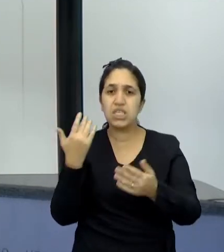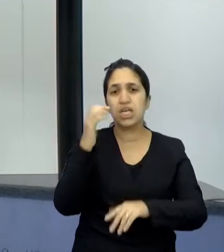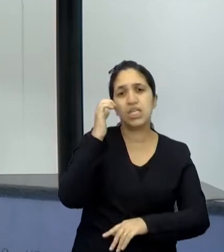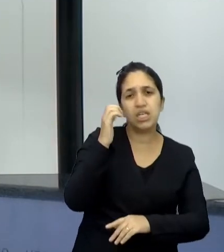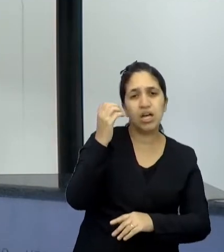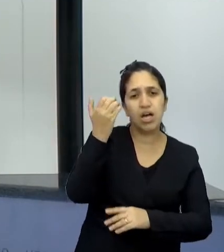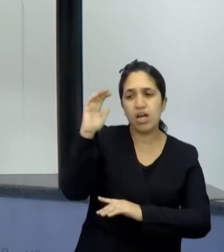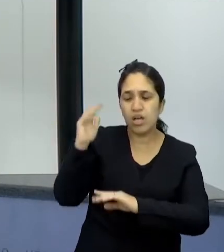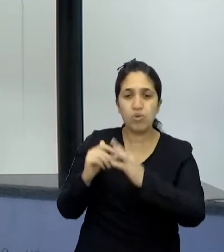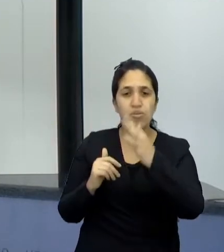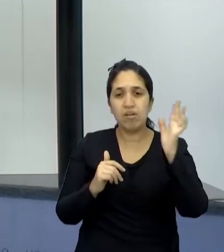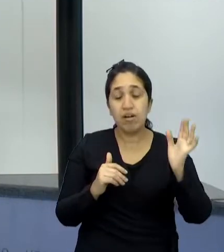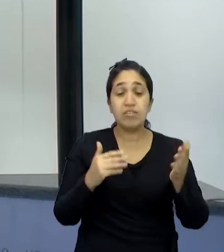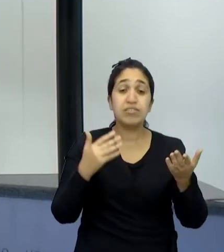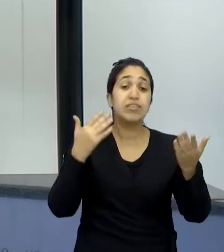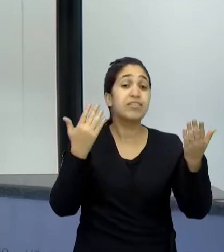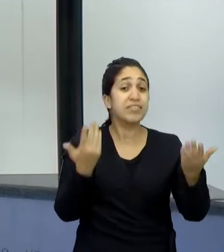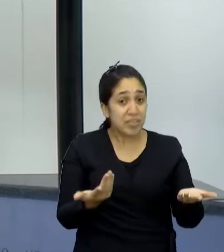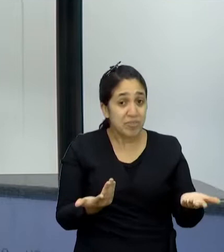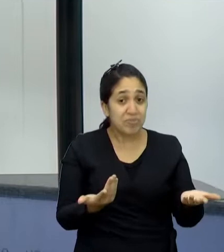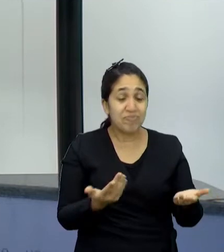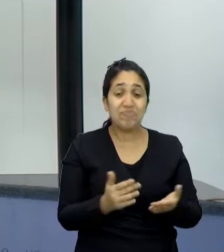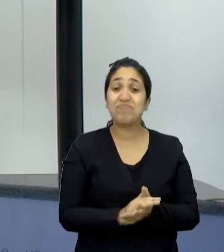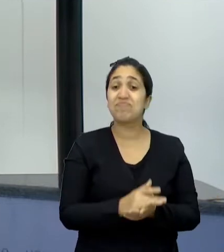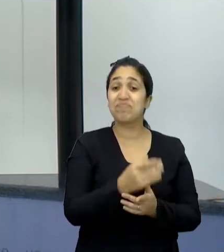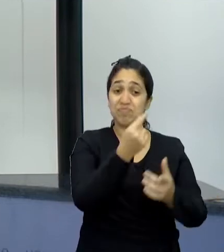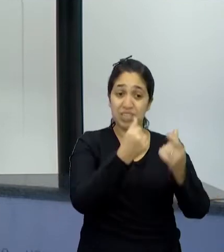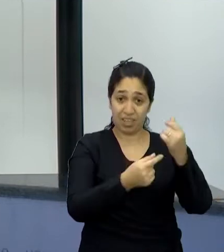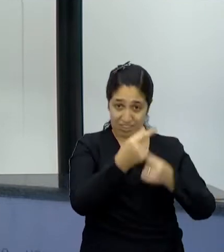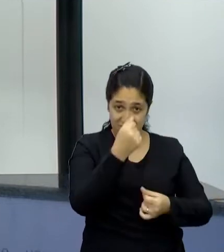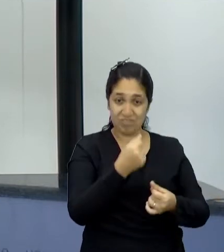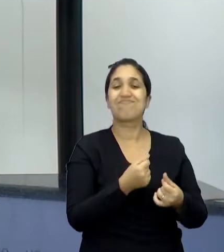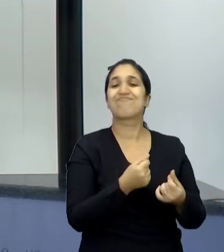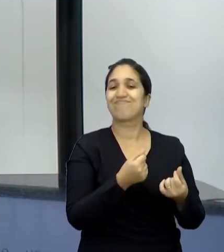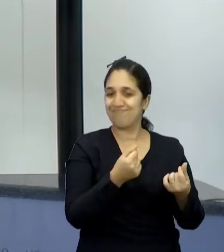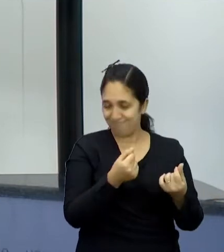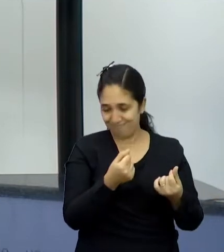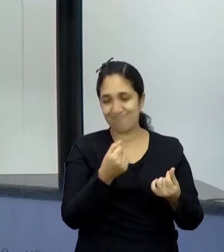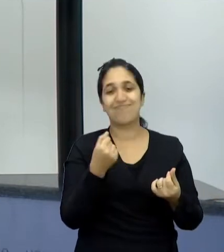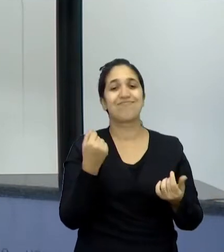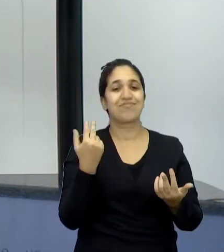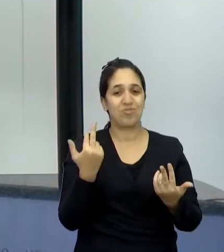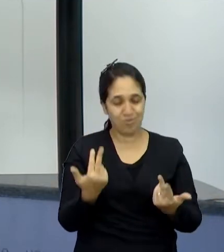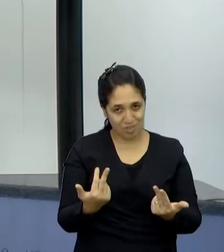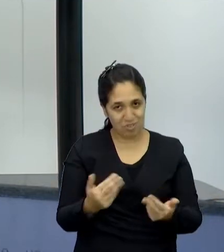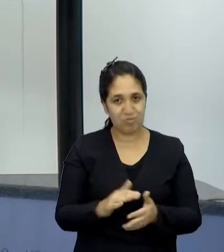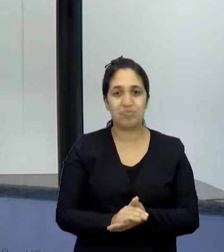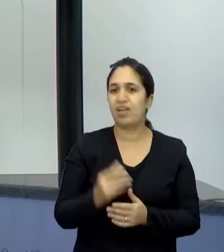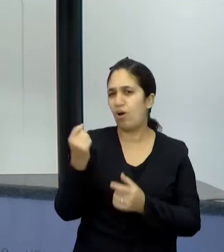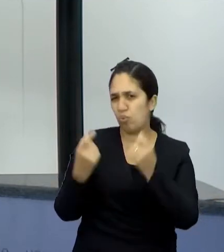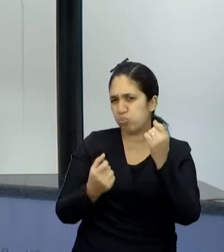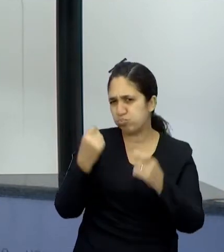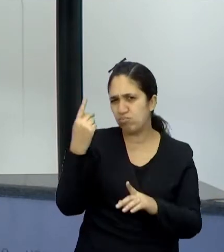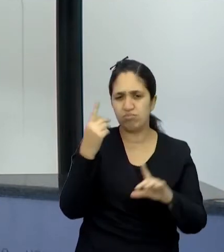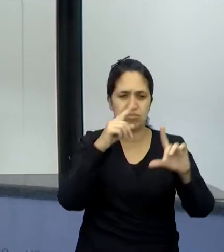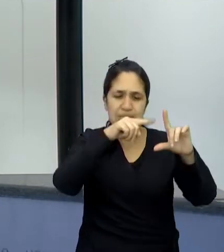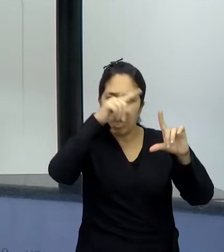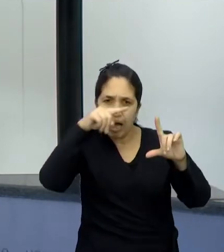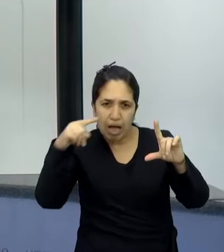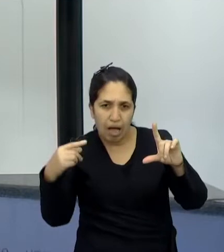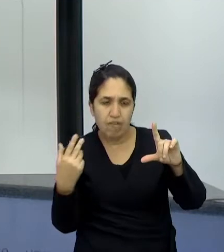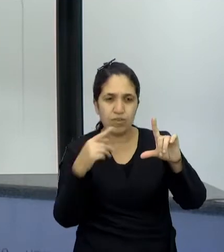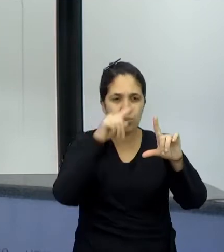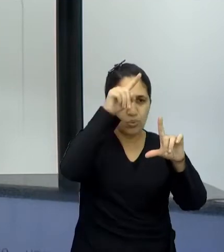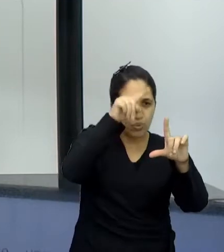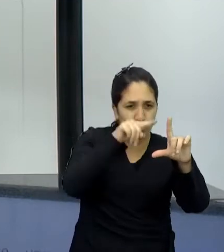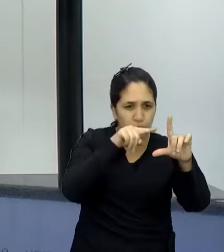natureza, curiosamente acontecem também no mercado financeiro, né? E algumas propriedades gráficas, né, de retas,